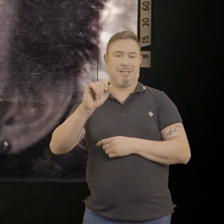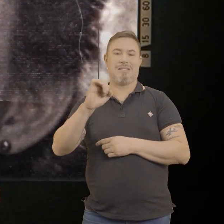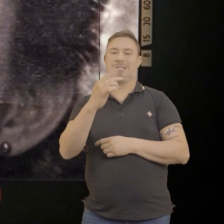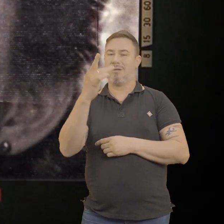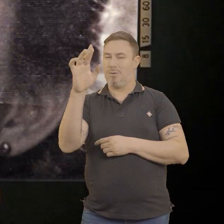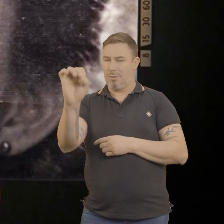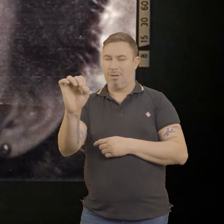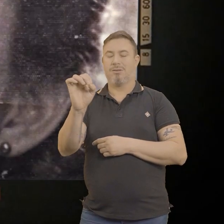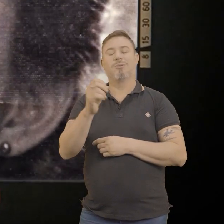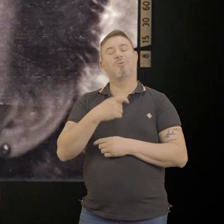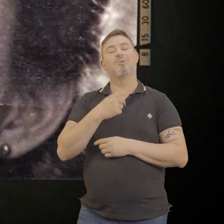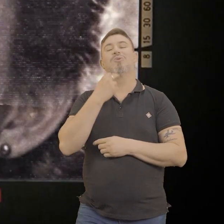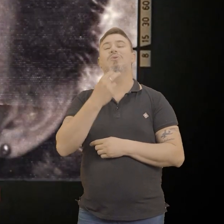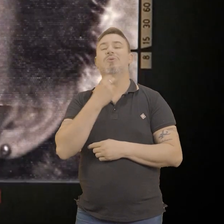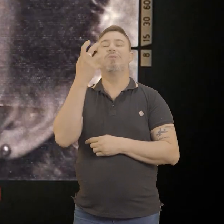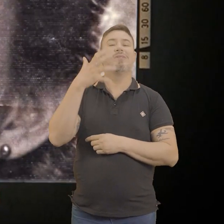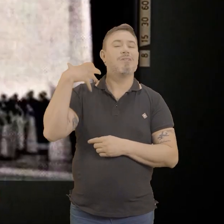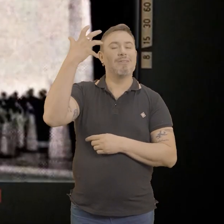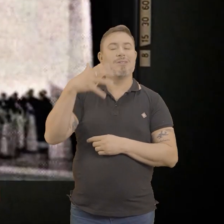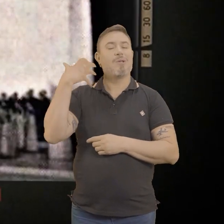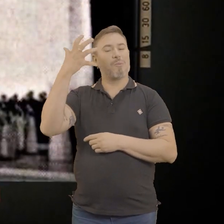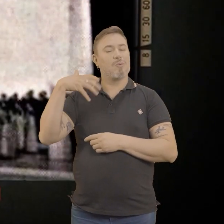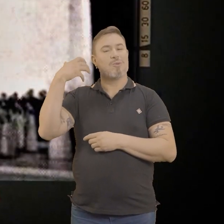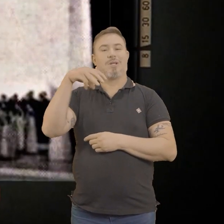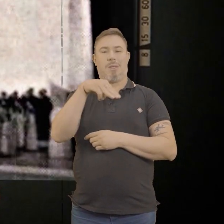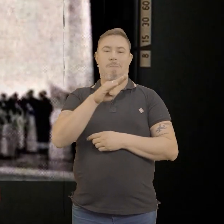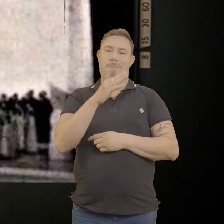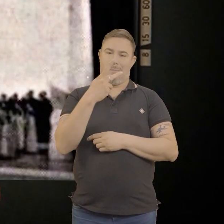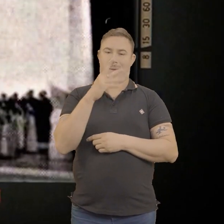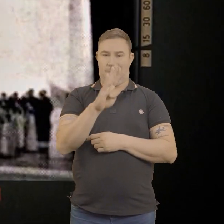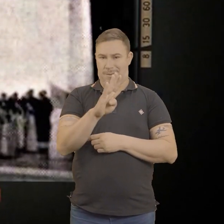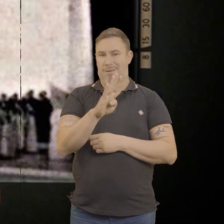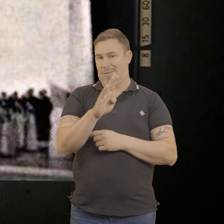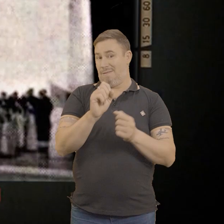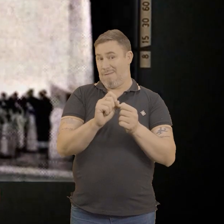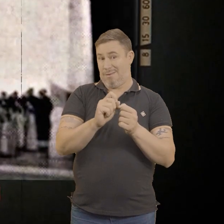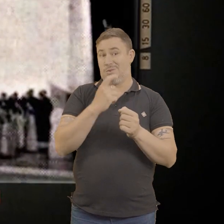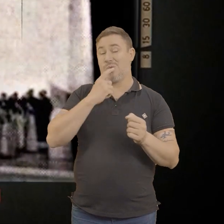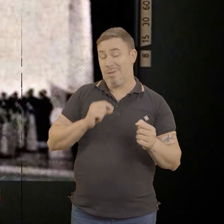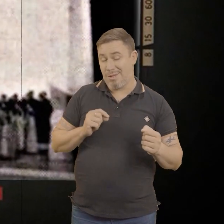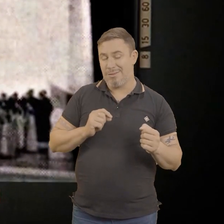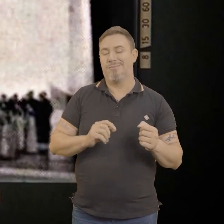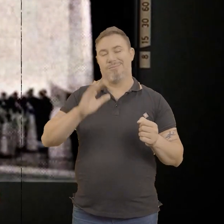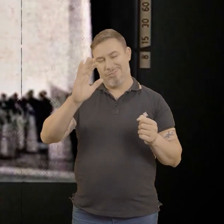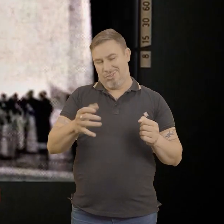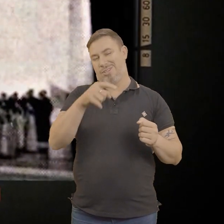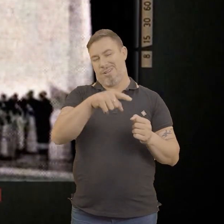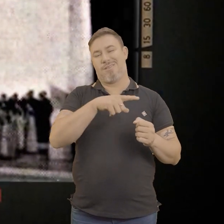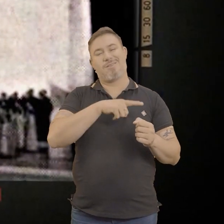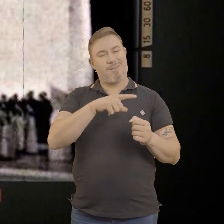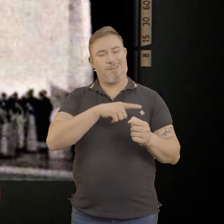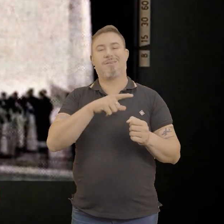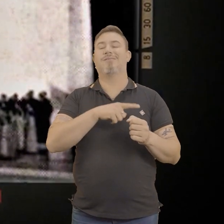executando peças clássicas e músicas populares brasileiras. o que emprestou à noitada artística um